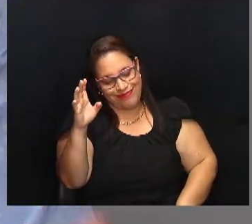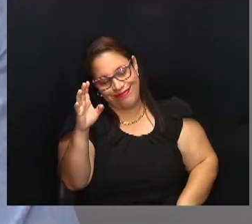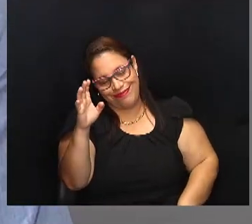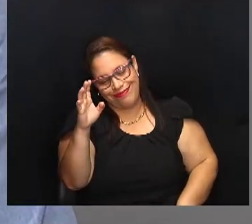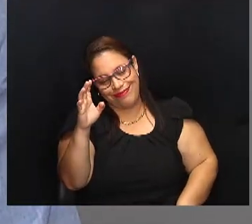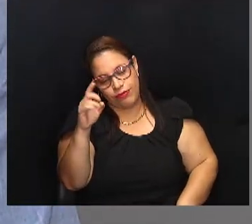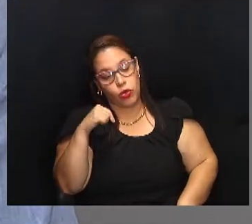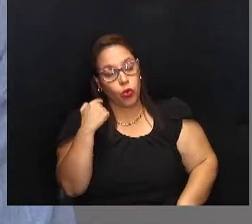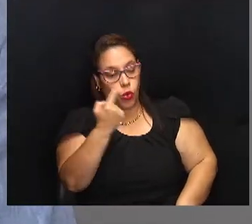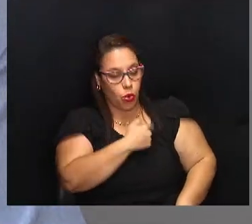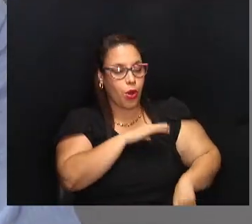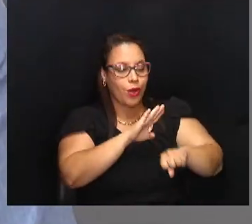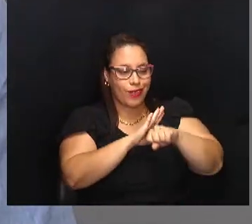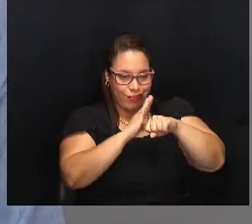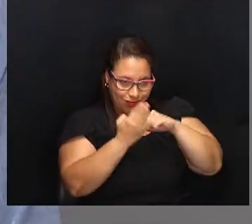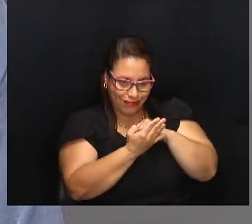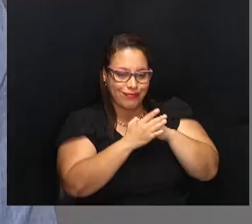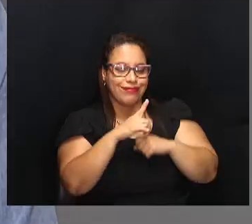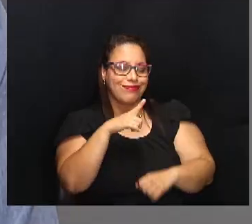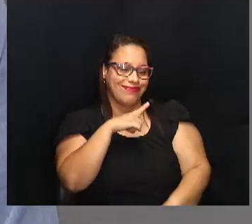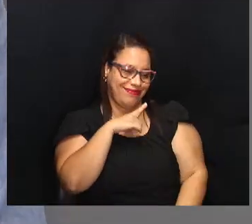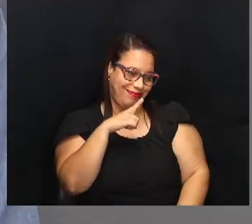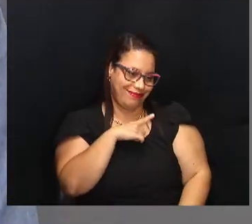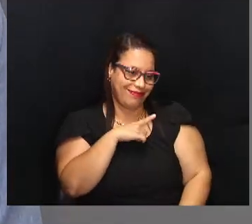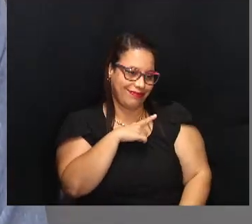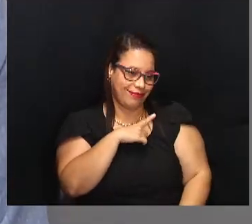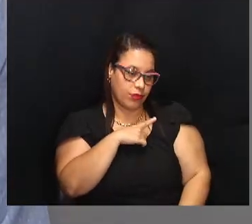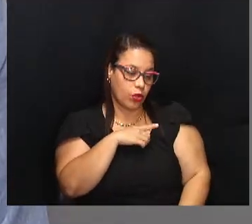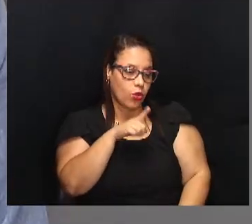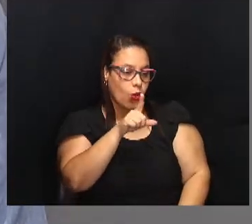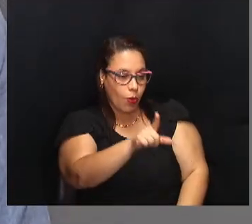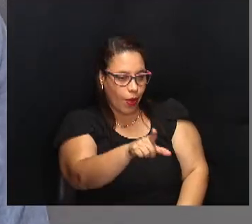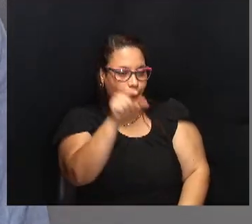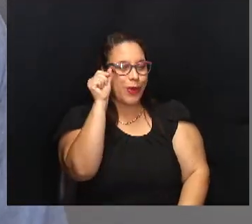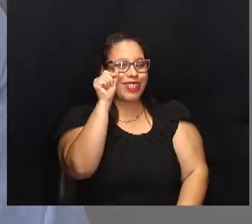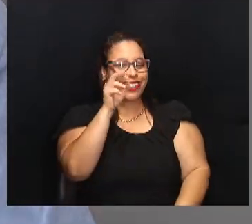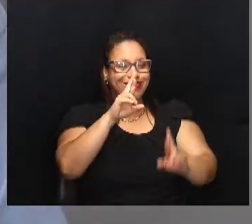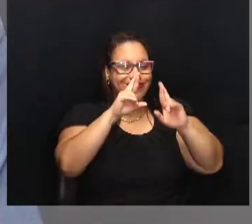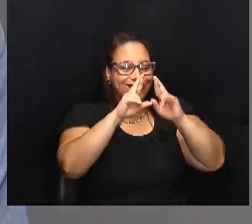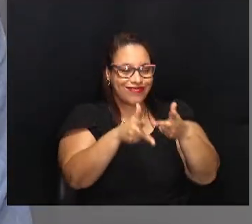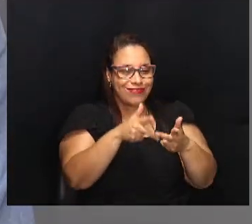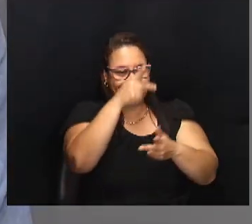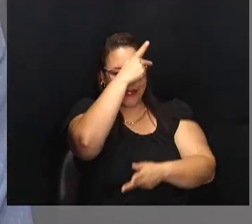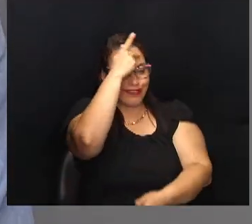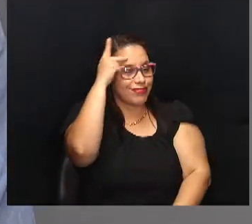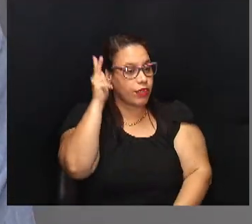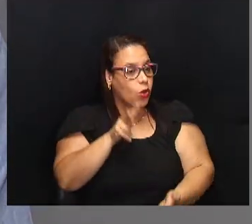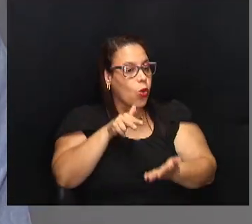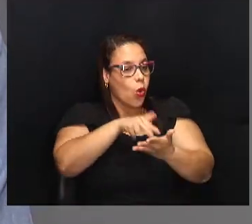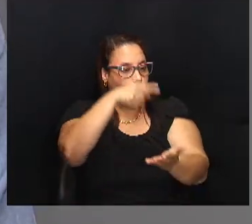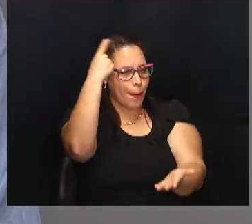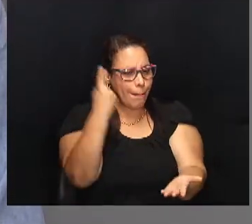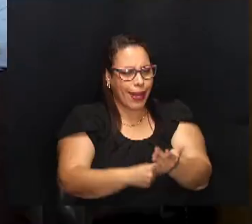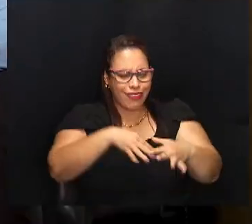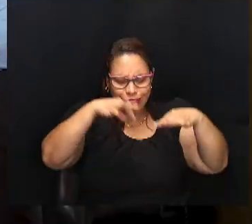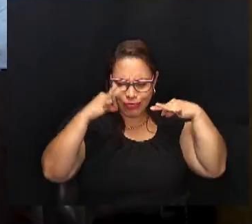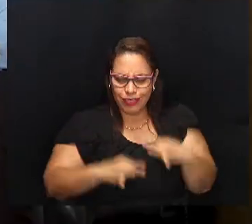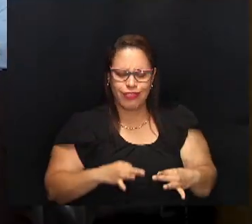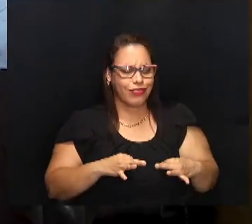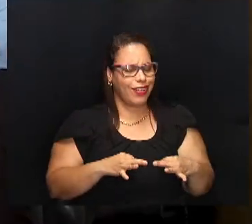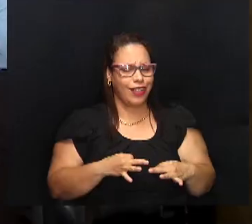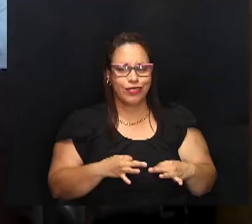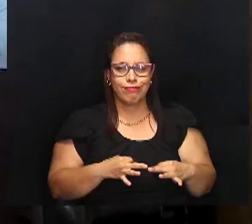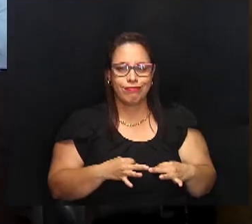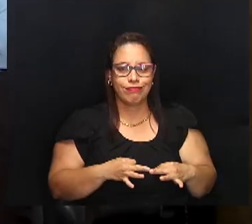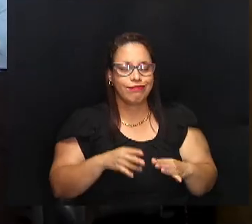menos o nosso bairro, tenha um acesso diferente com pessoas que estejam comprometidas também.